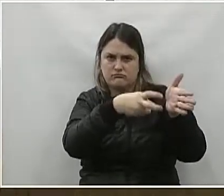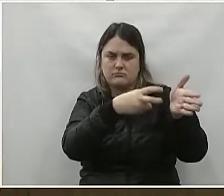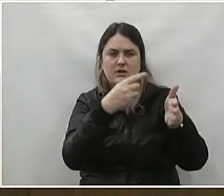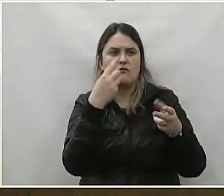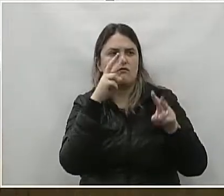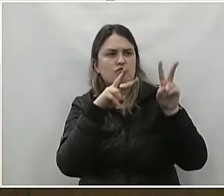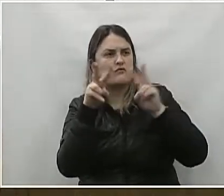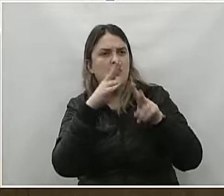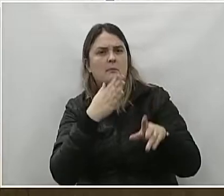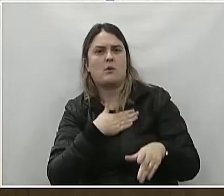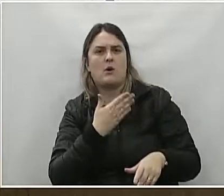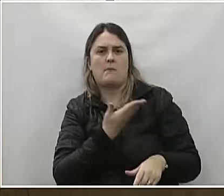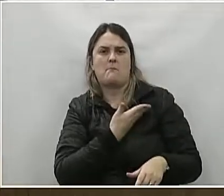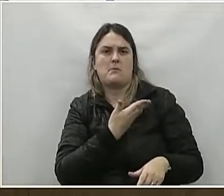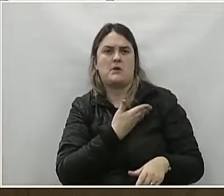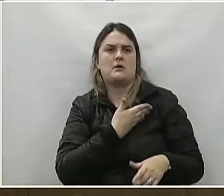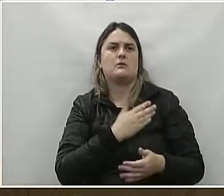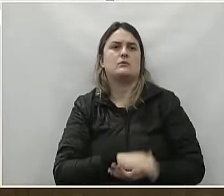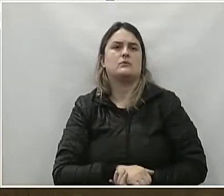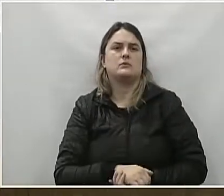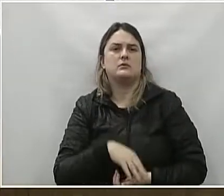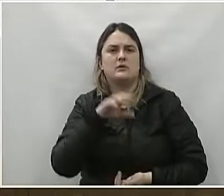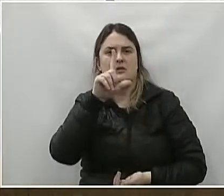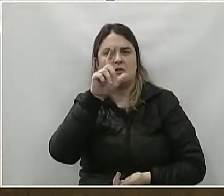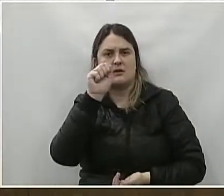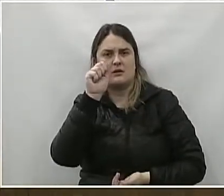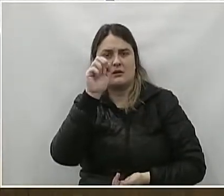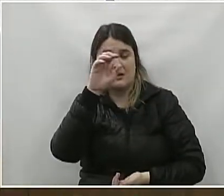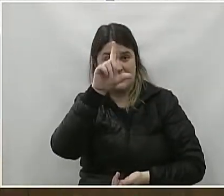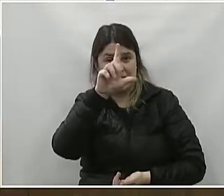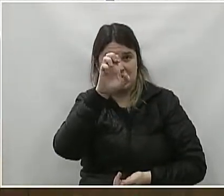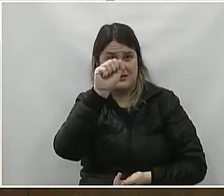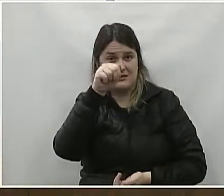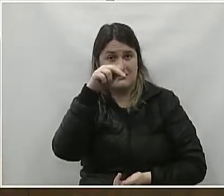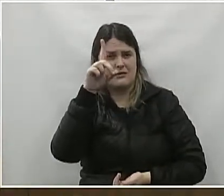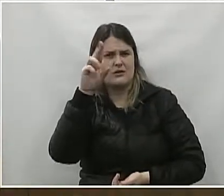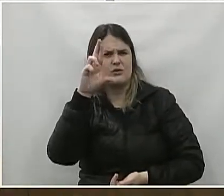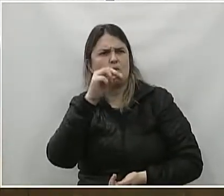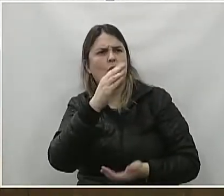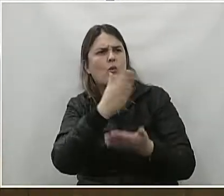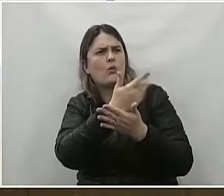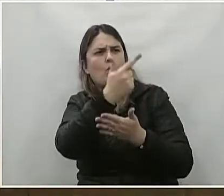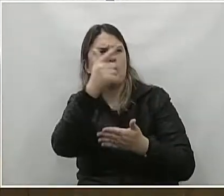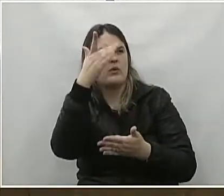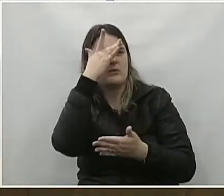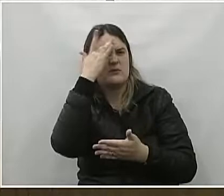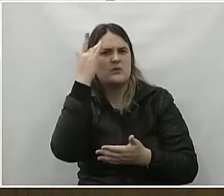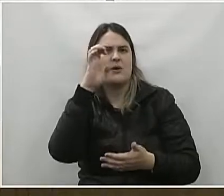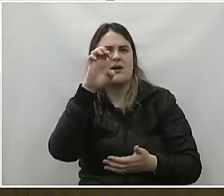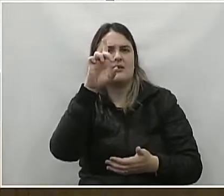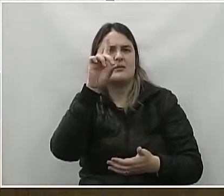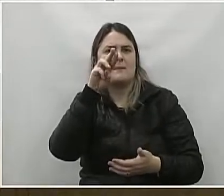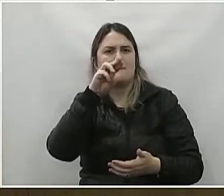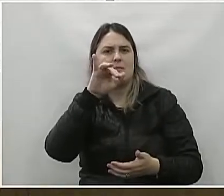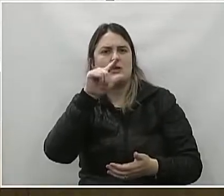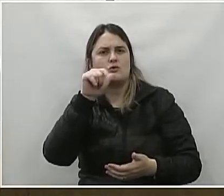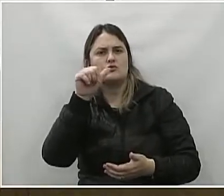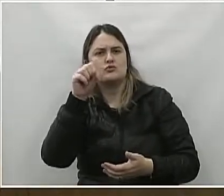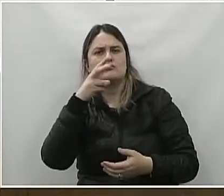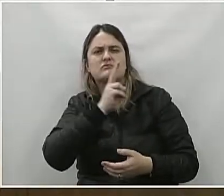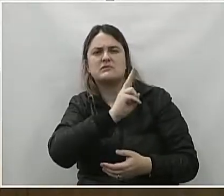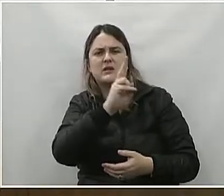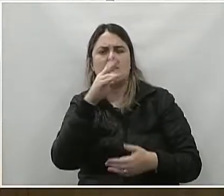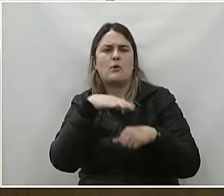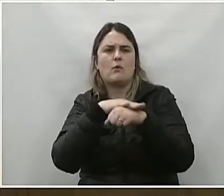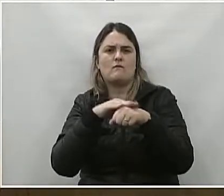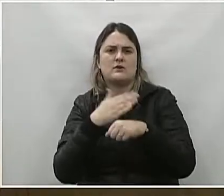né? O Leandro Farias, mais alguns outros moradores, o Edmilson, está sempre ali pela locadora também